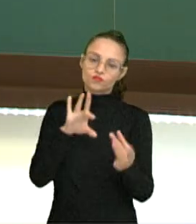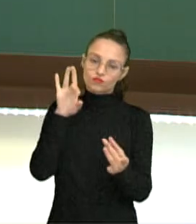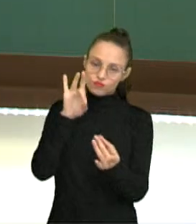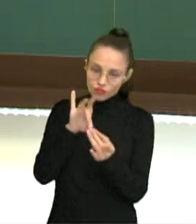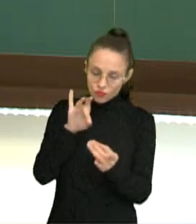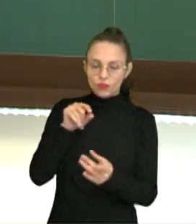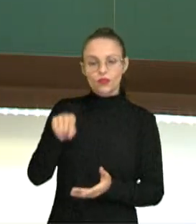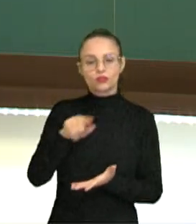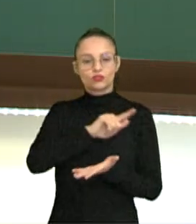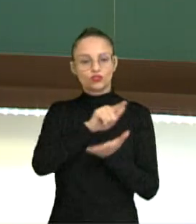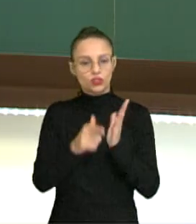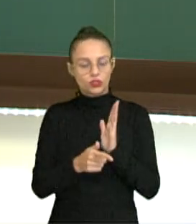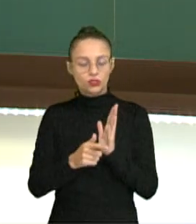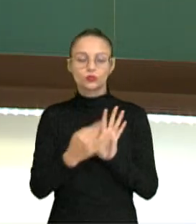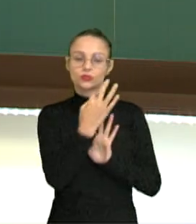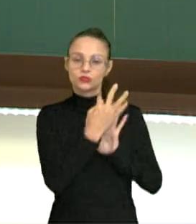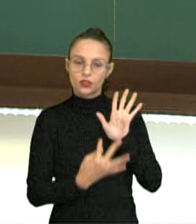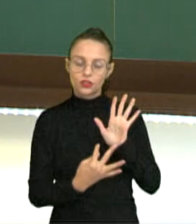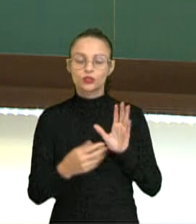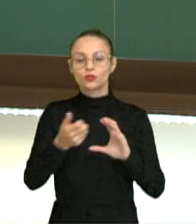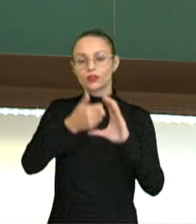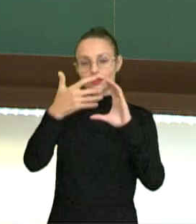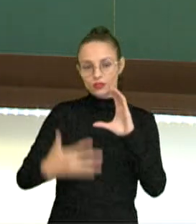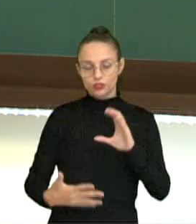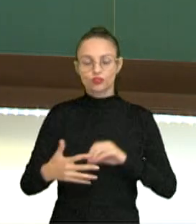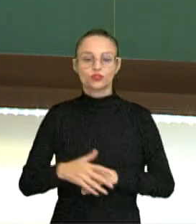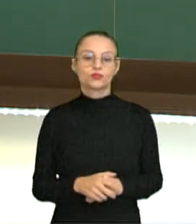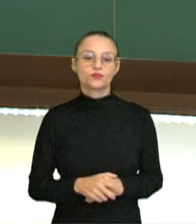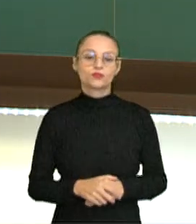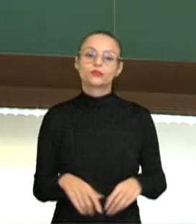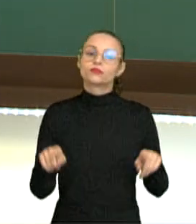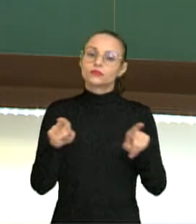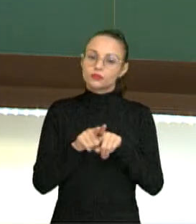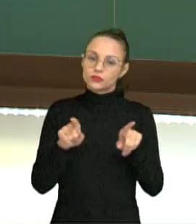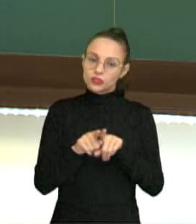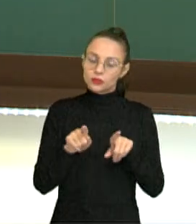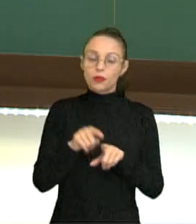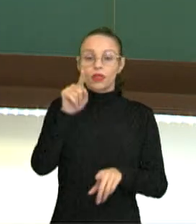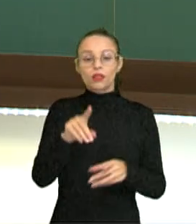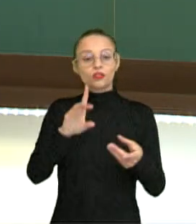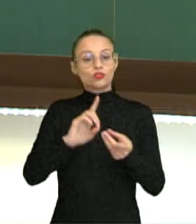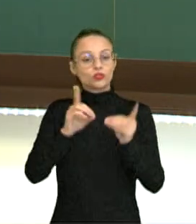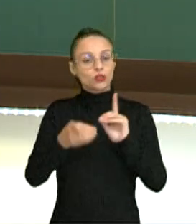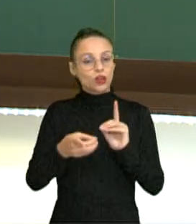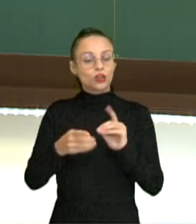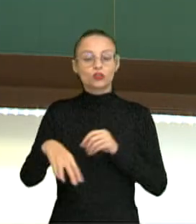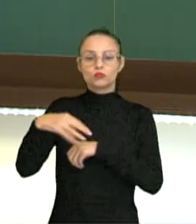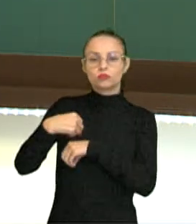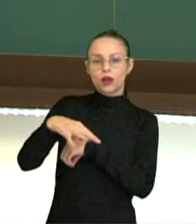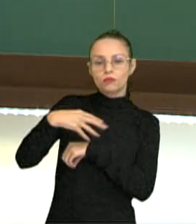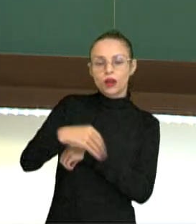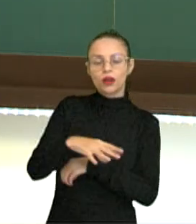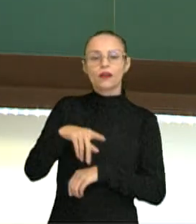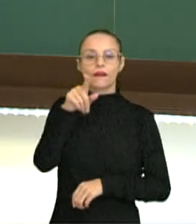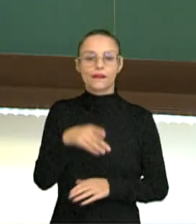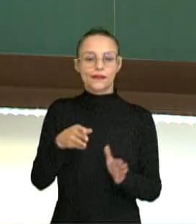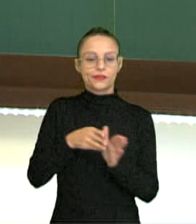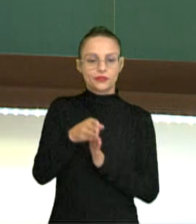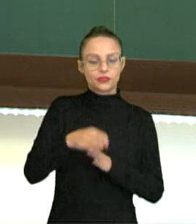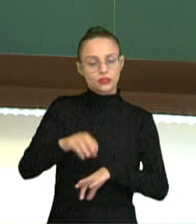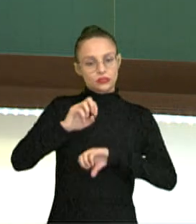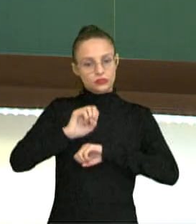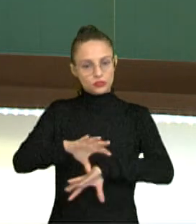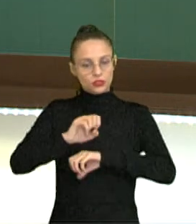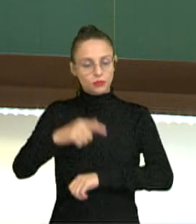gênero apólogo, sua função e sua característica. Então, também é didático, também transmite um ensinamento, uma